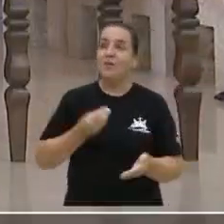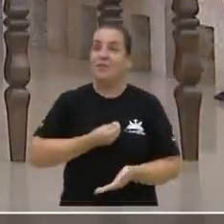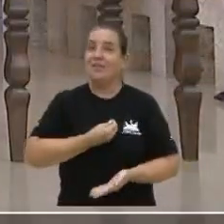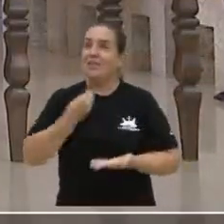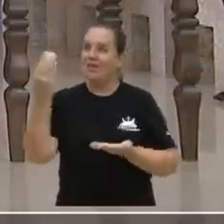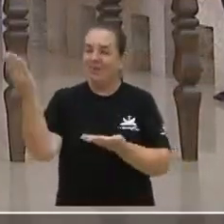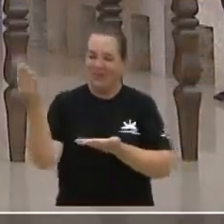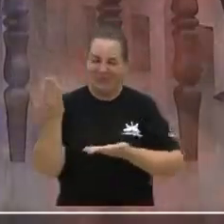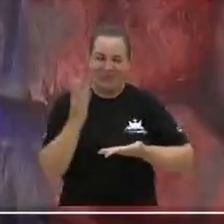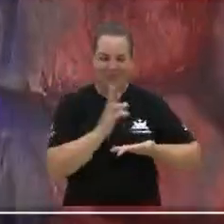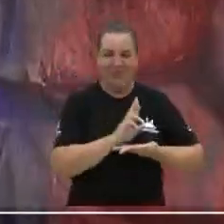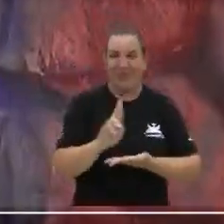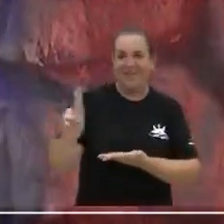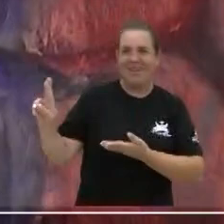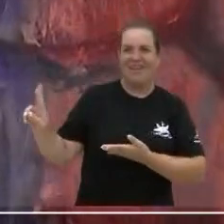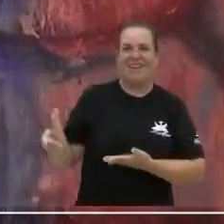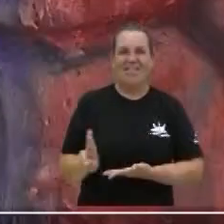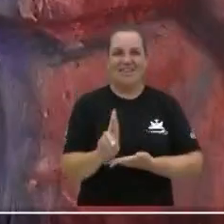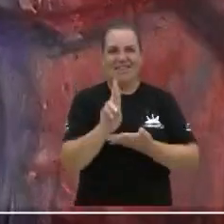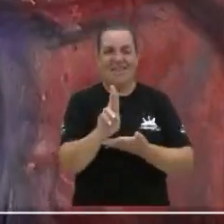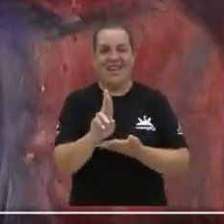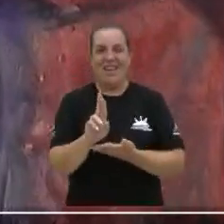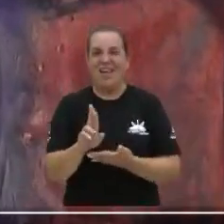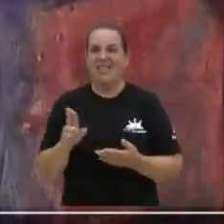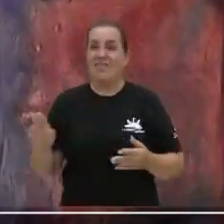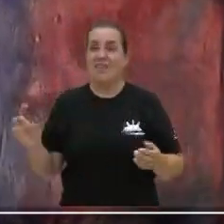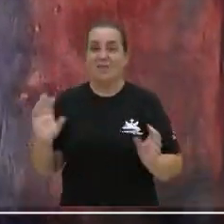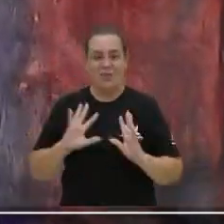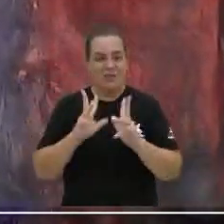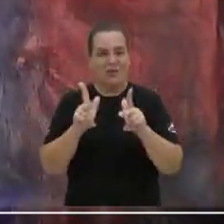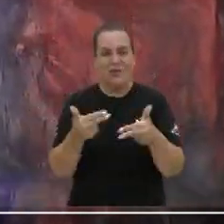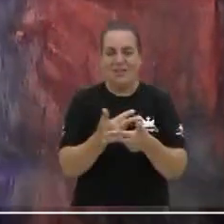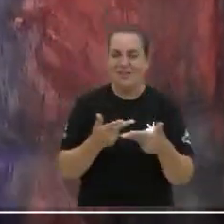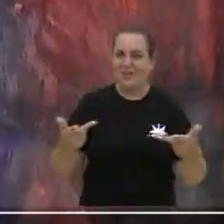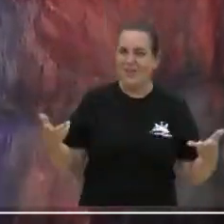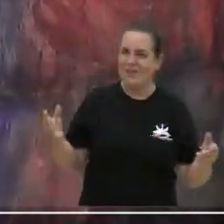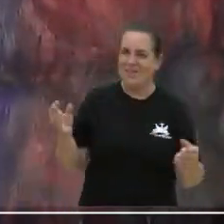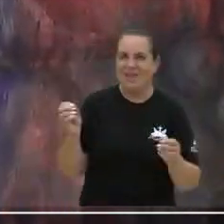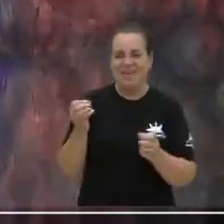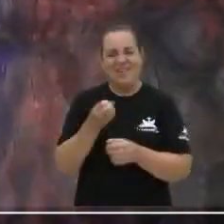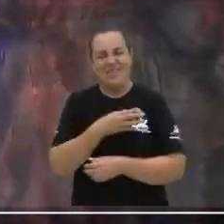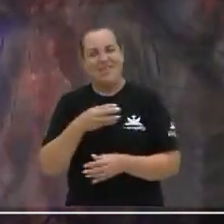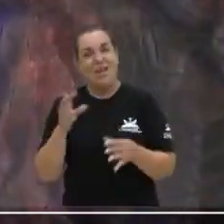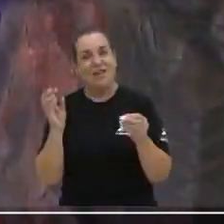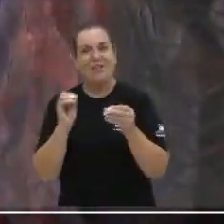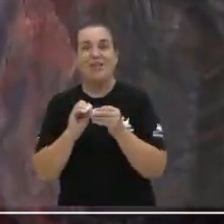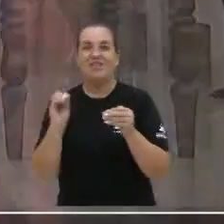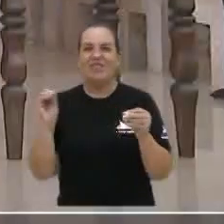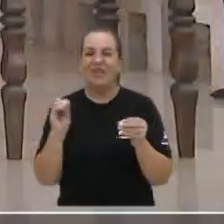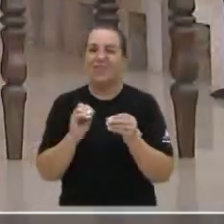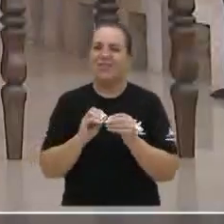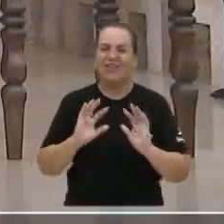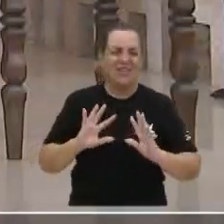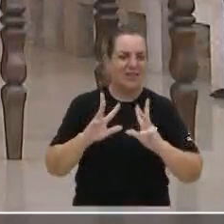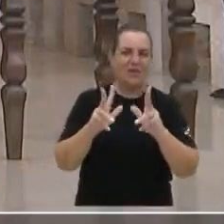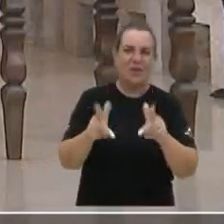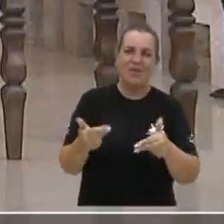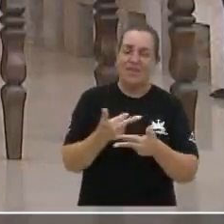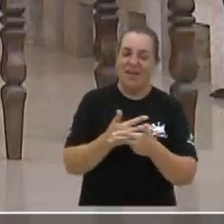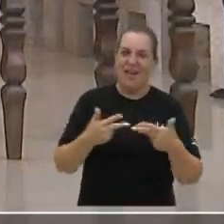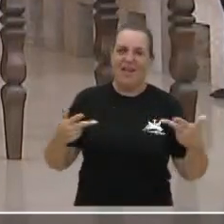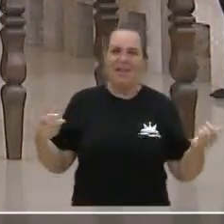vem do Senhor. Que faço nova todas as coisas, que faço nova todas